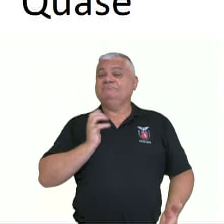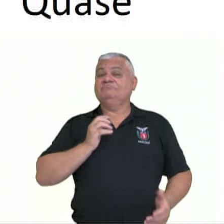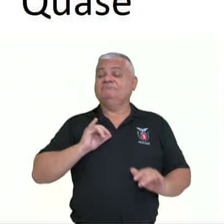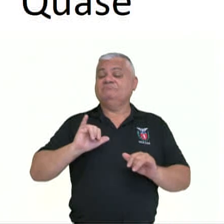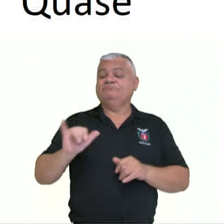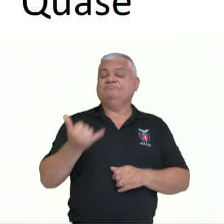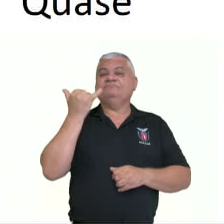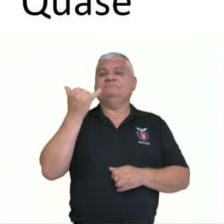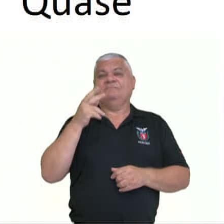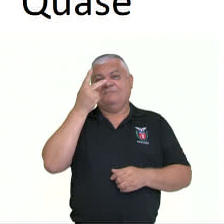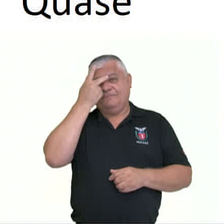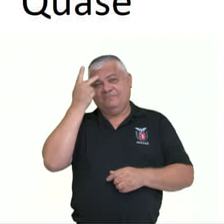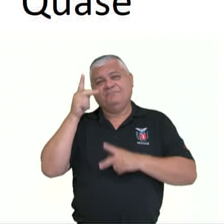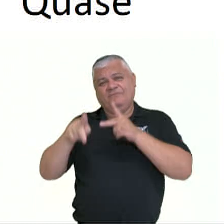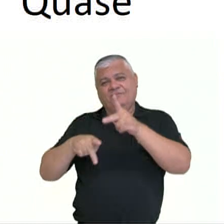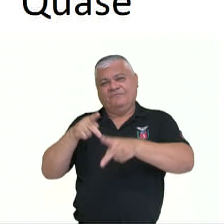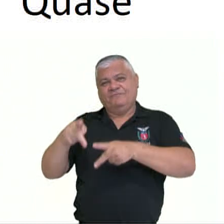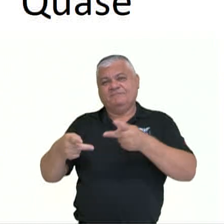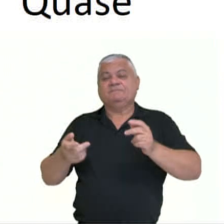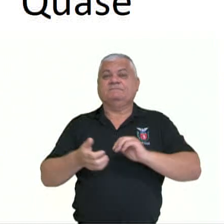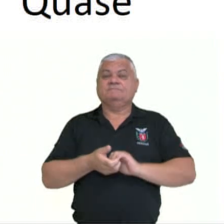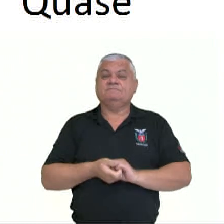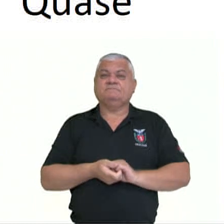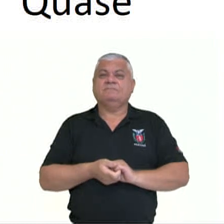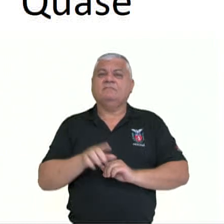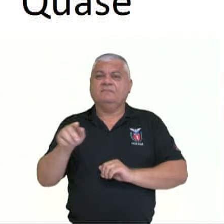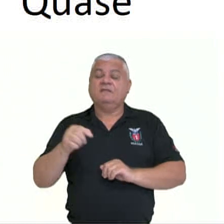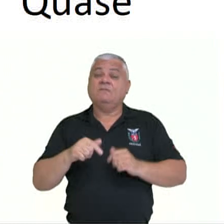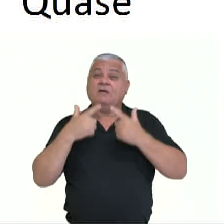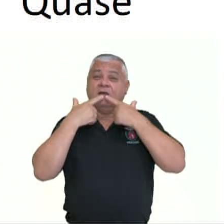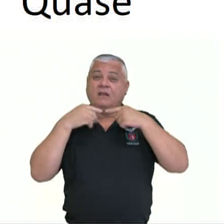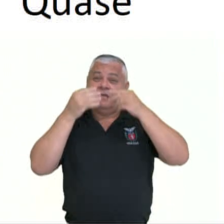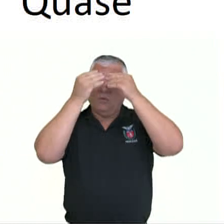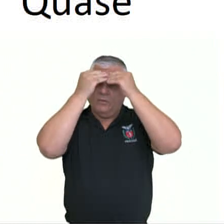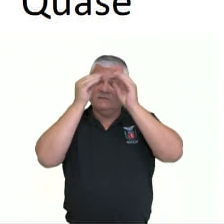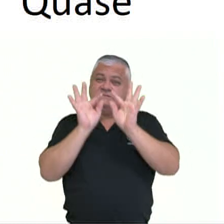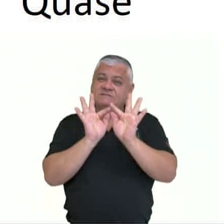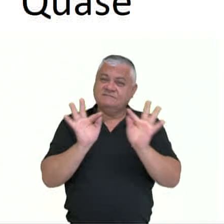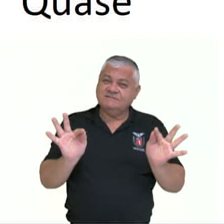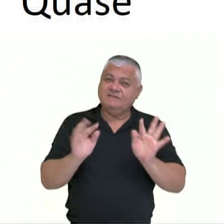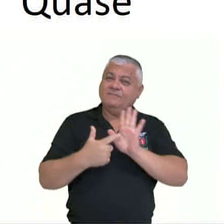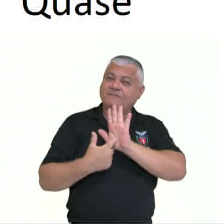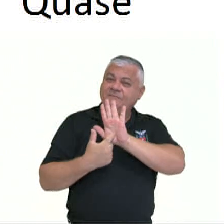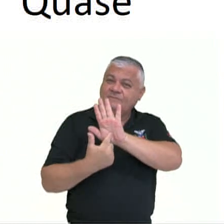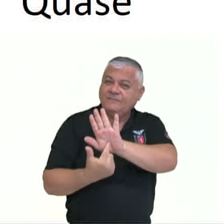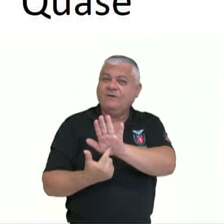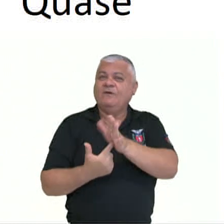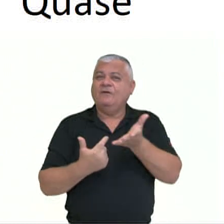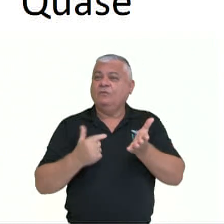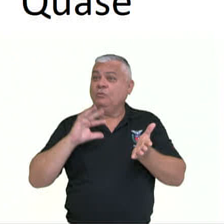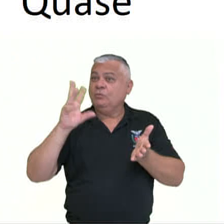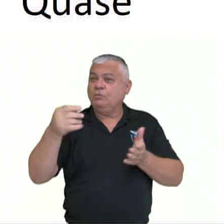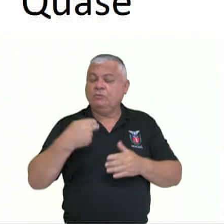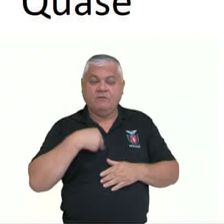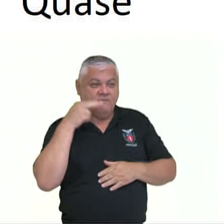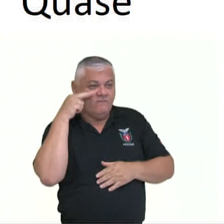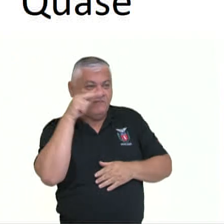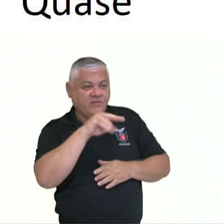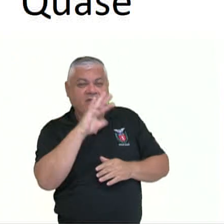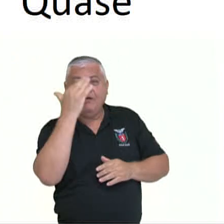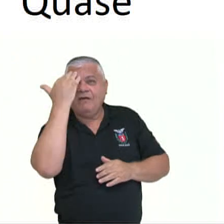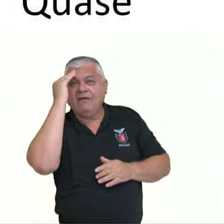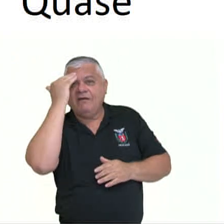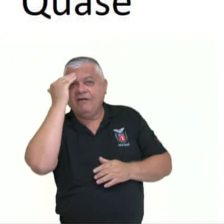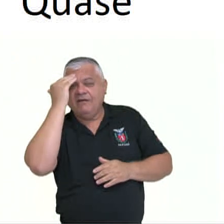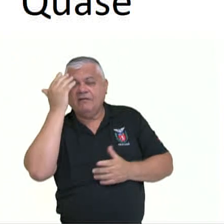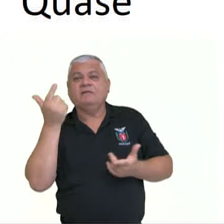povo, Então ele busca por uma linguagem mais clara e verossímil, ao passo que questiona os princípios e